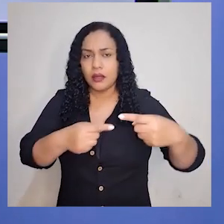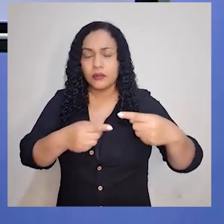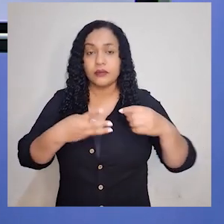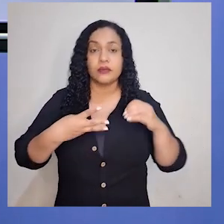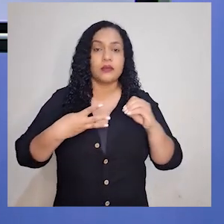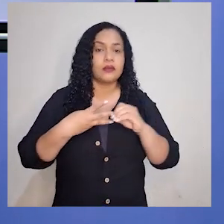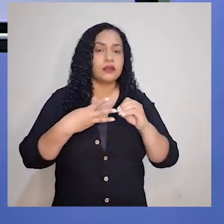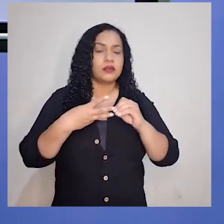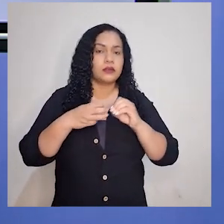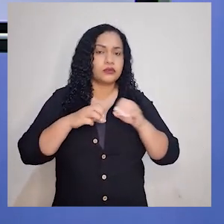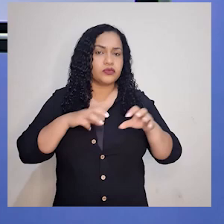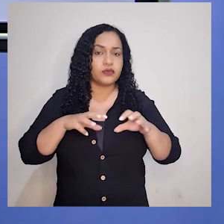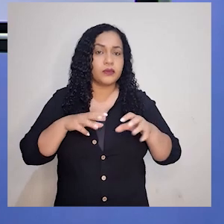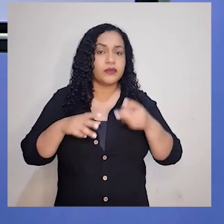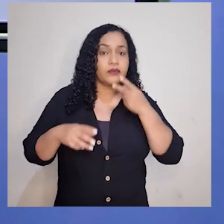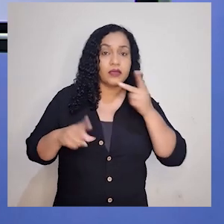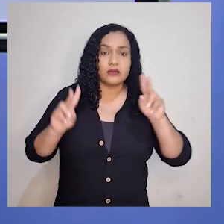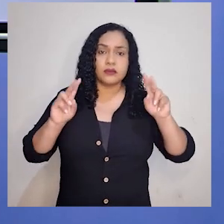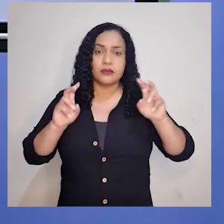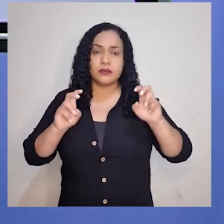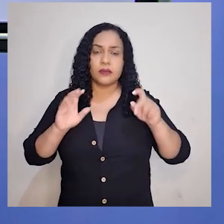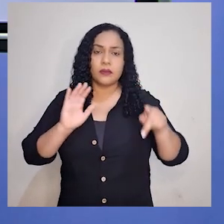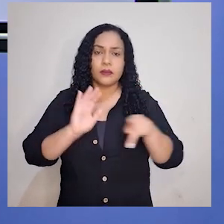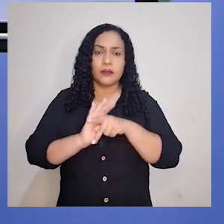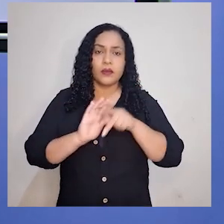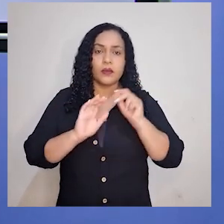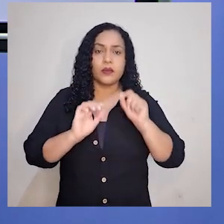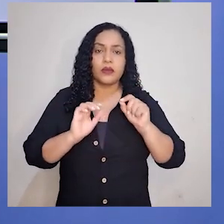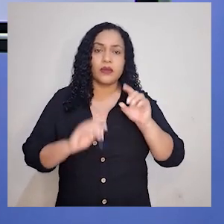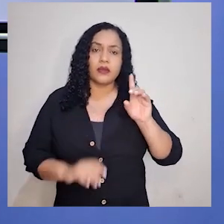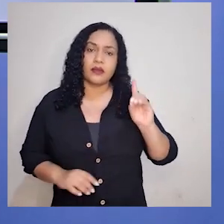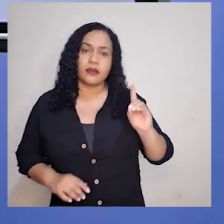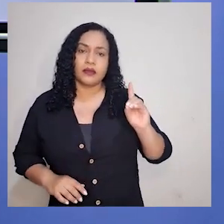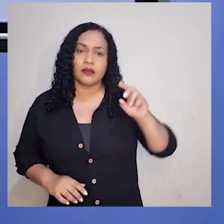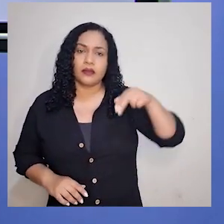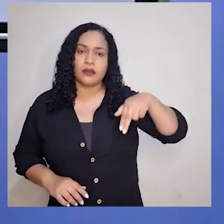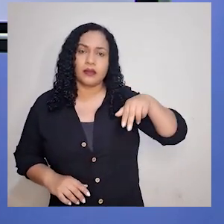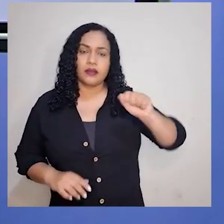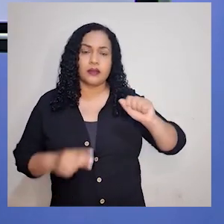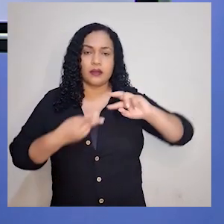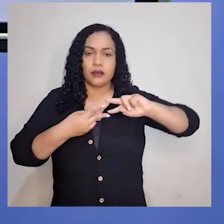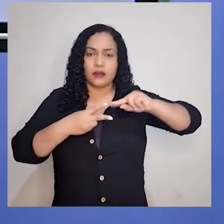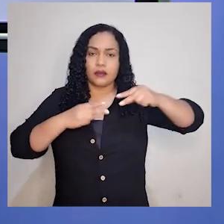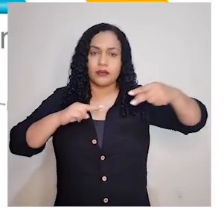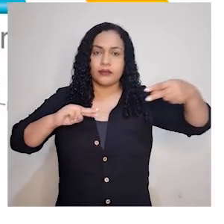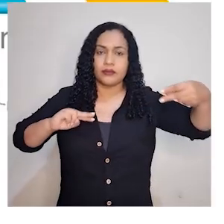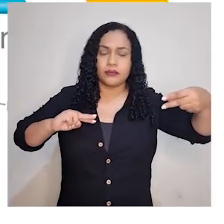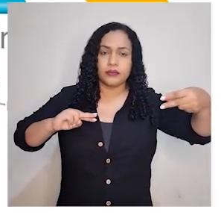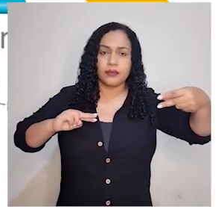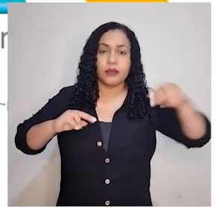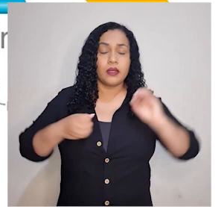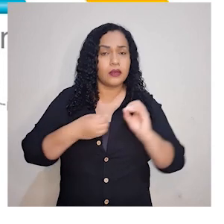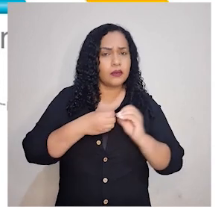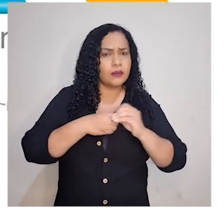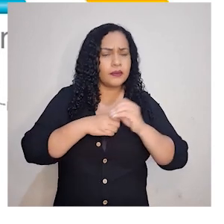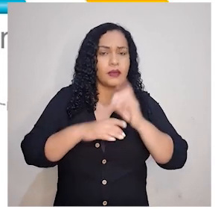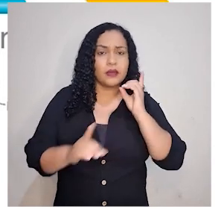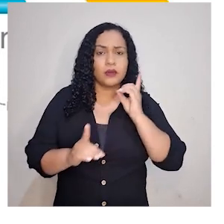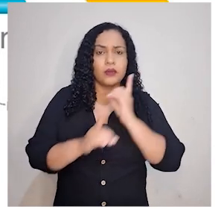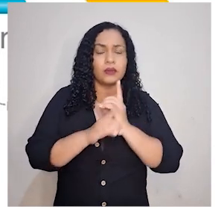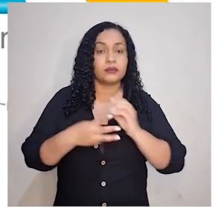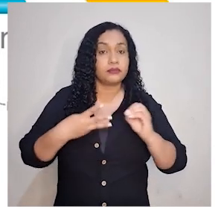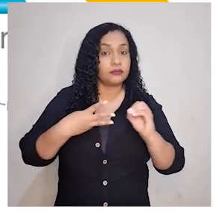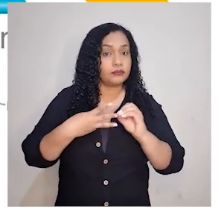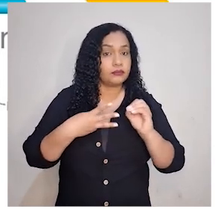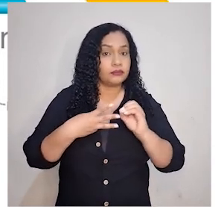descendentes através da divisão celular. Vamos falar mais especificamente do DNA. O DNA é uma molécula que é encontrada